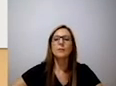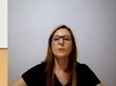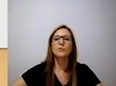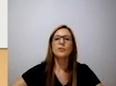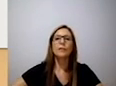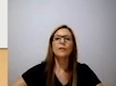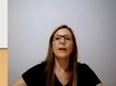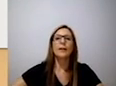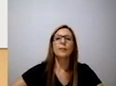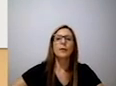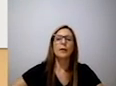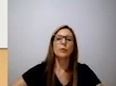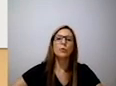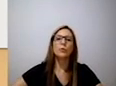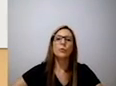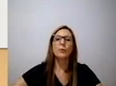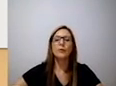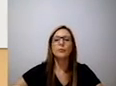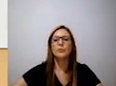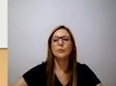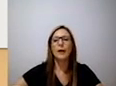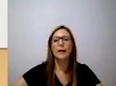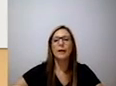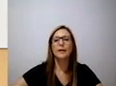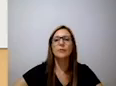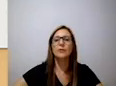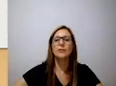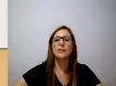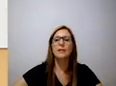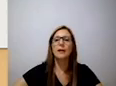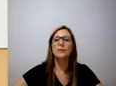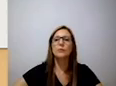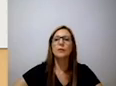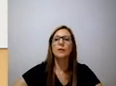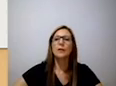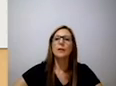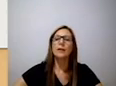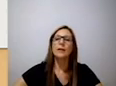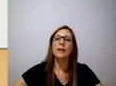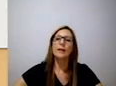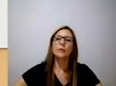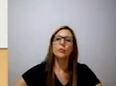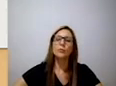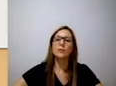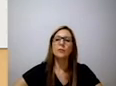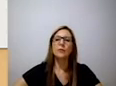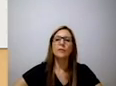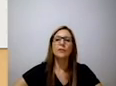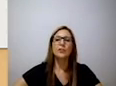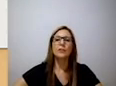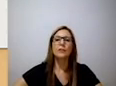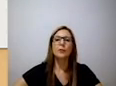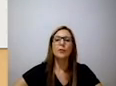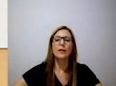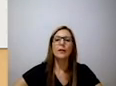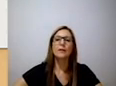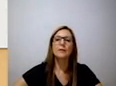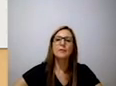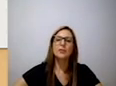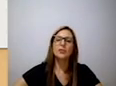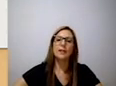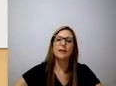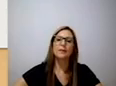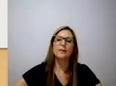Aqui nós temos o diafragma, é um outro método de barreira utilizado, que ele é introduzido na vagina da